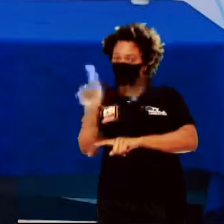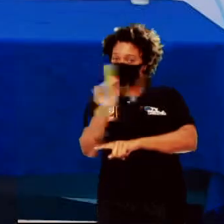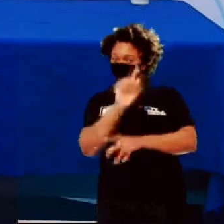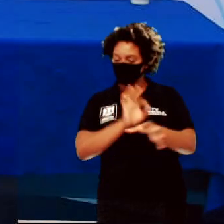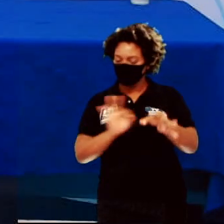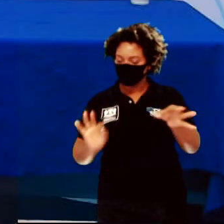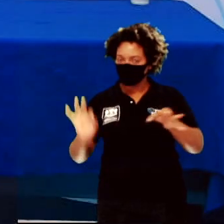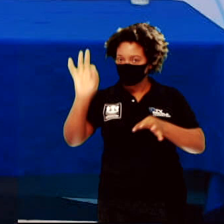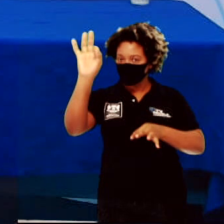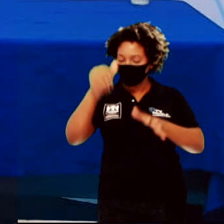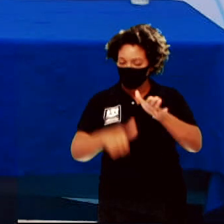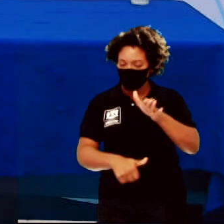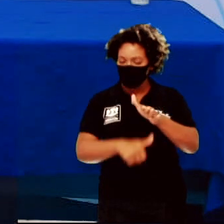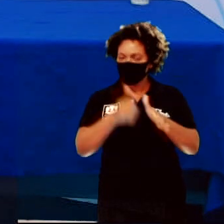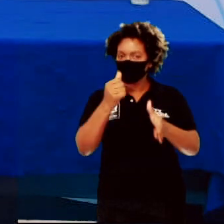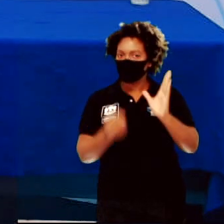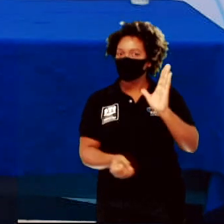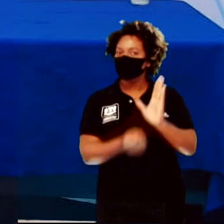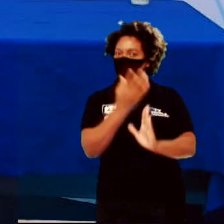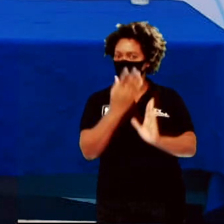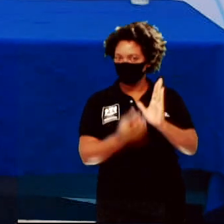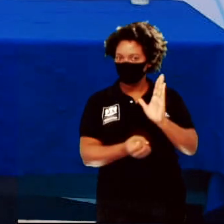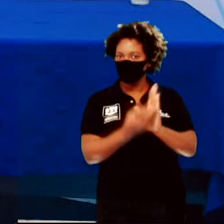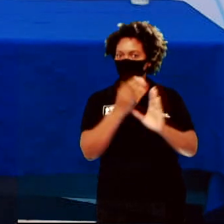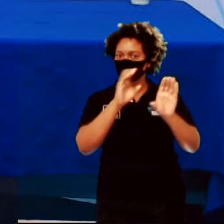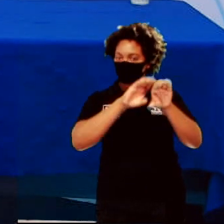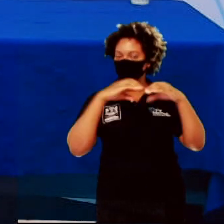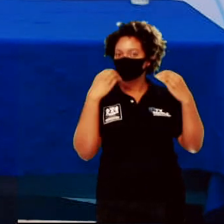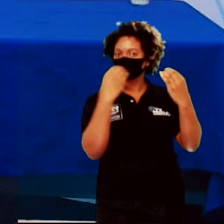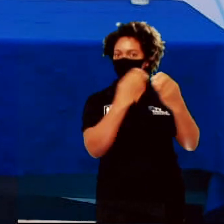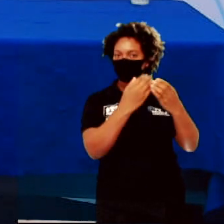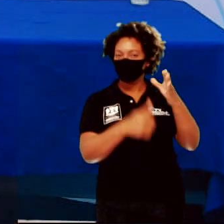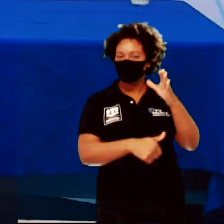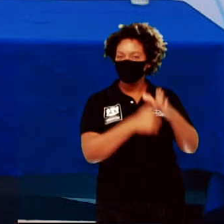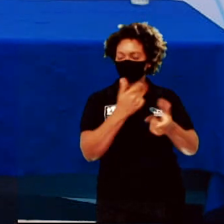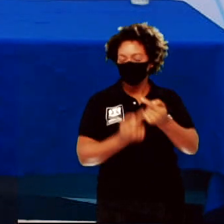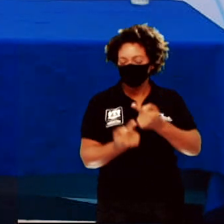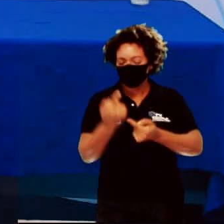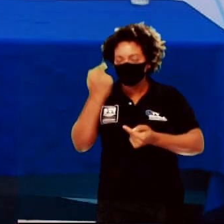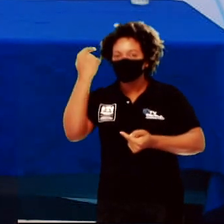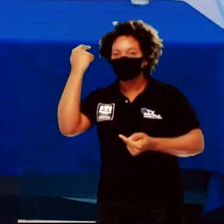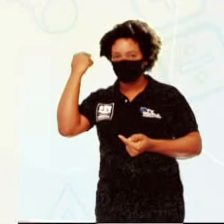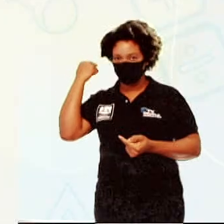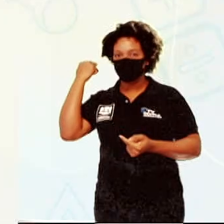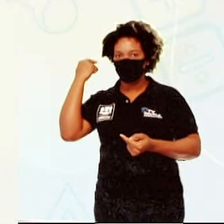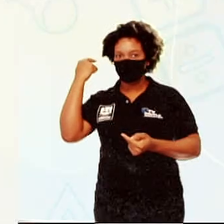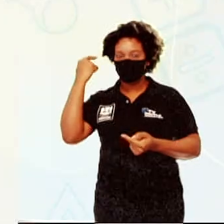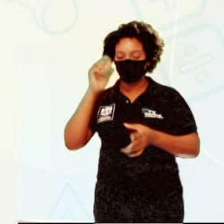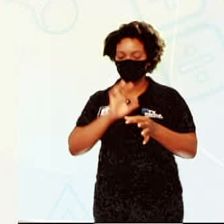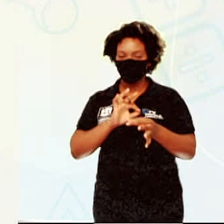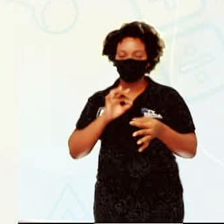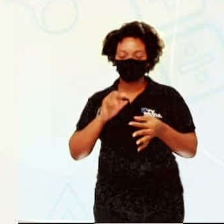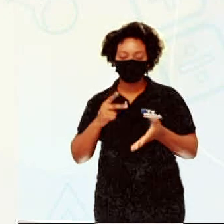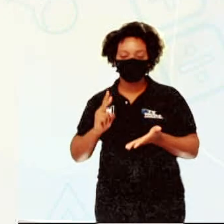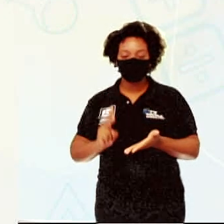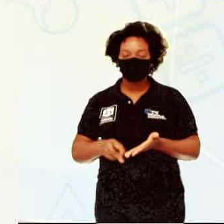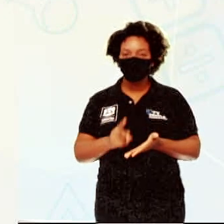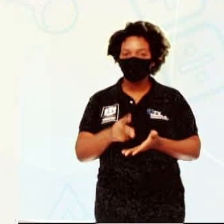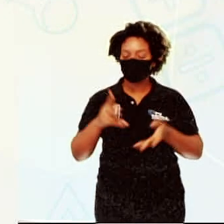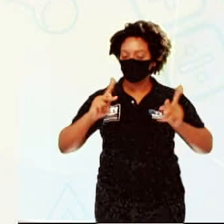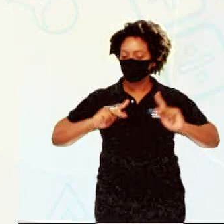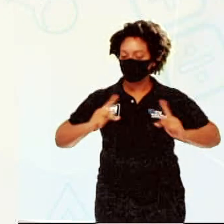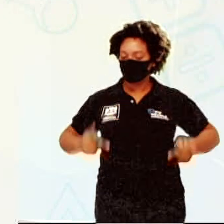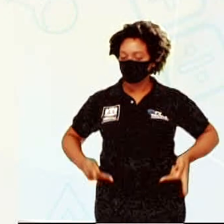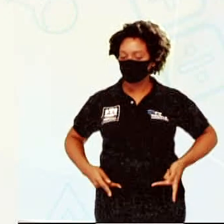das primeiras invenções das sociedades primitivas. À medida que os seres humanos deixaram de